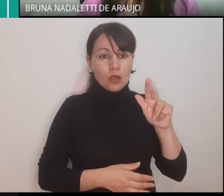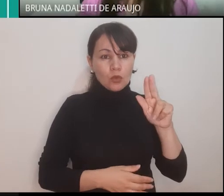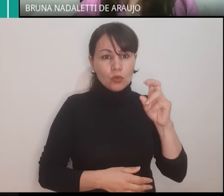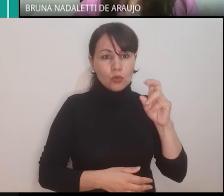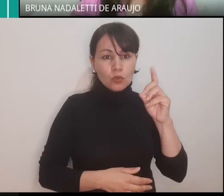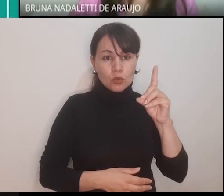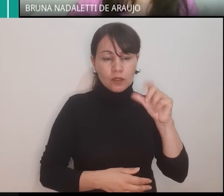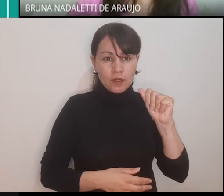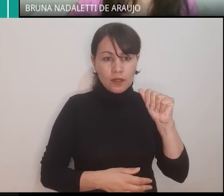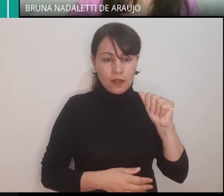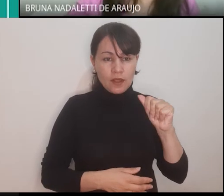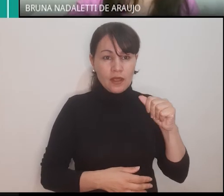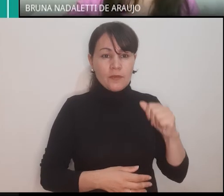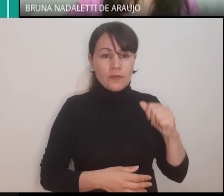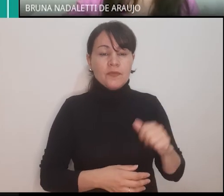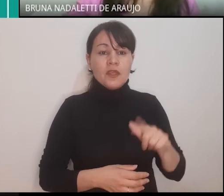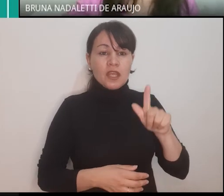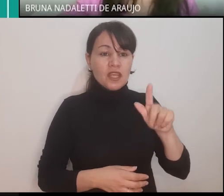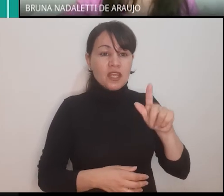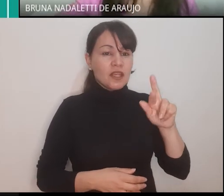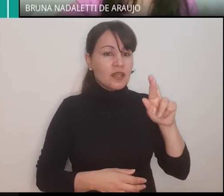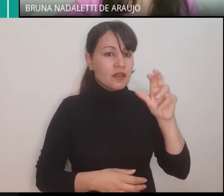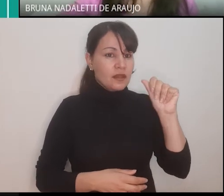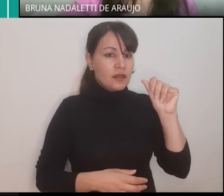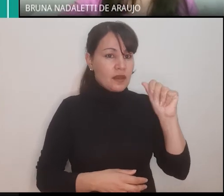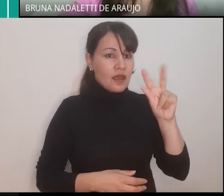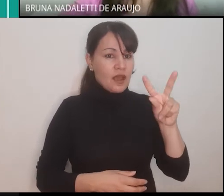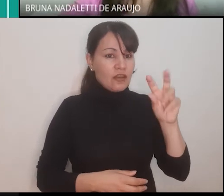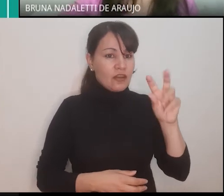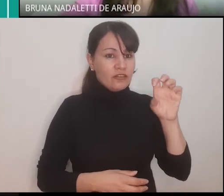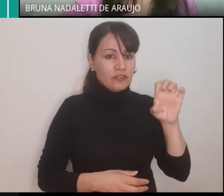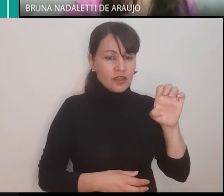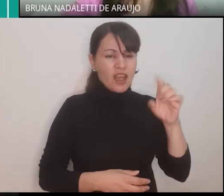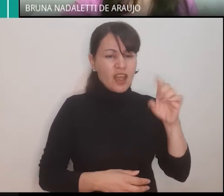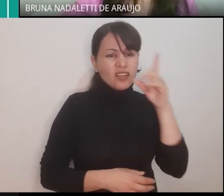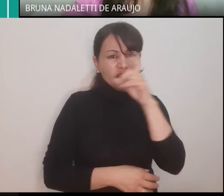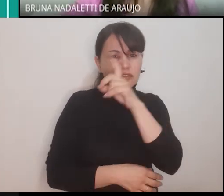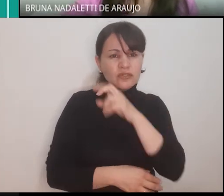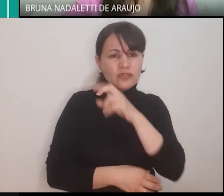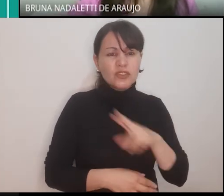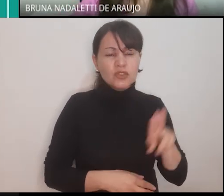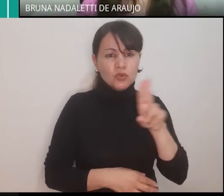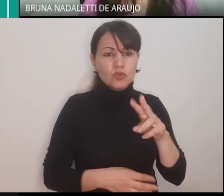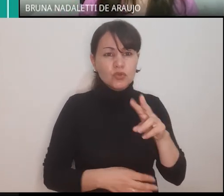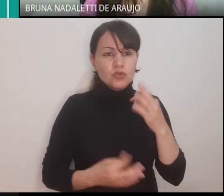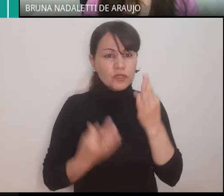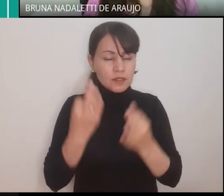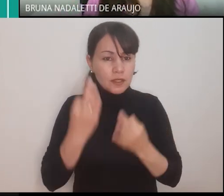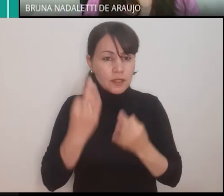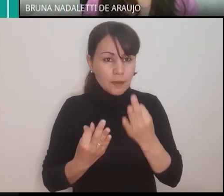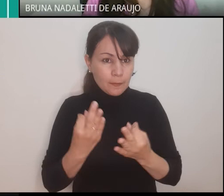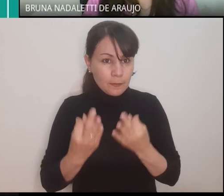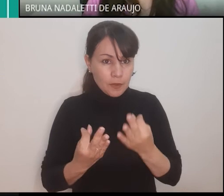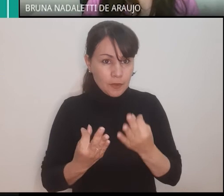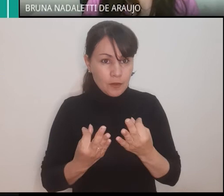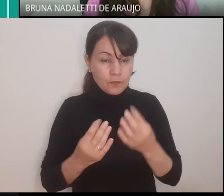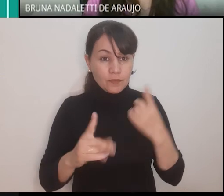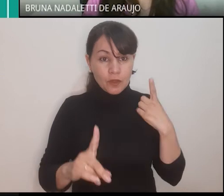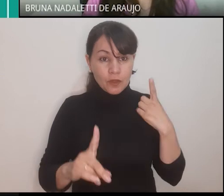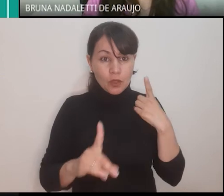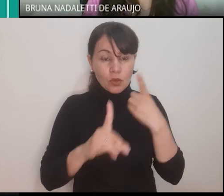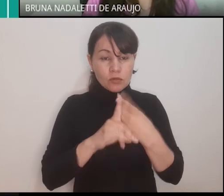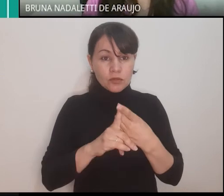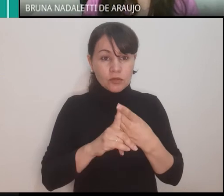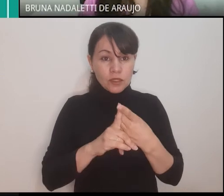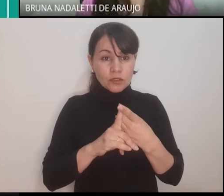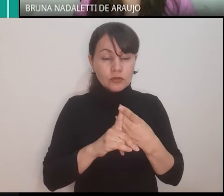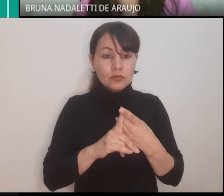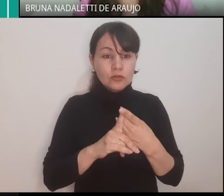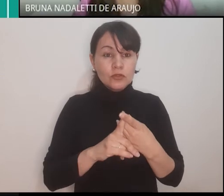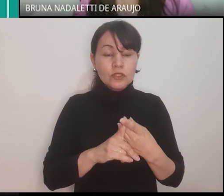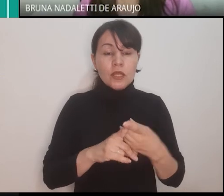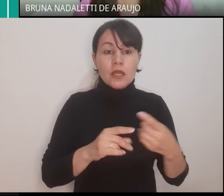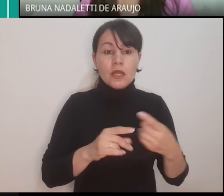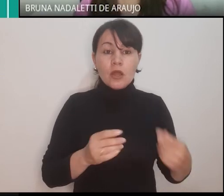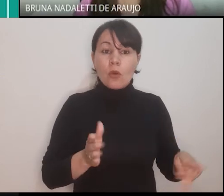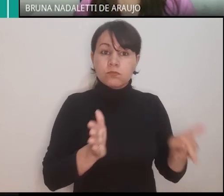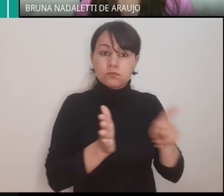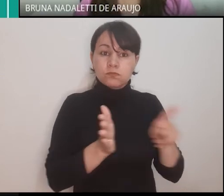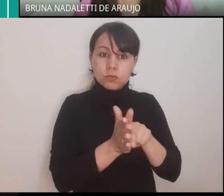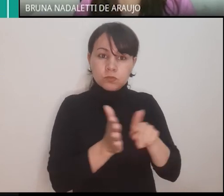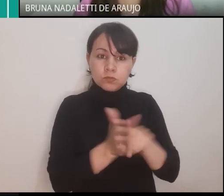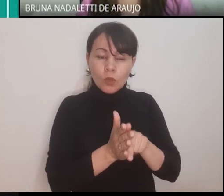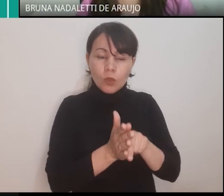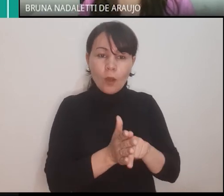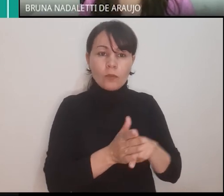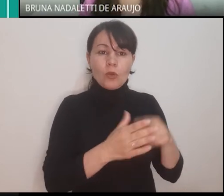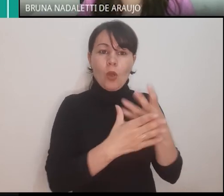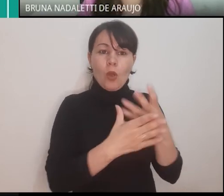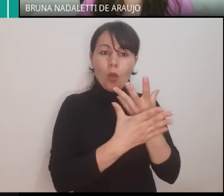é muito rara a utilização desse tipo de terapia, encontrando-se bem definido o papel da